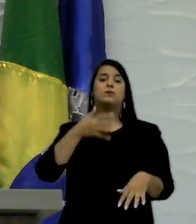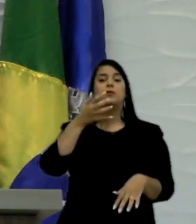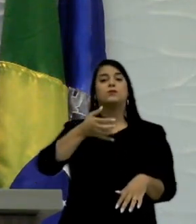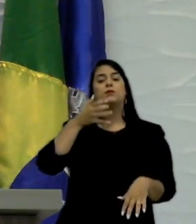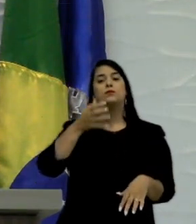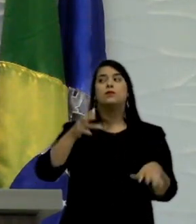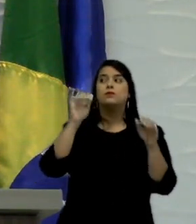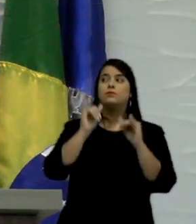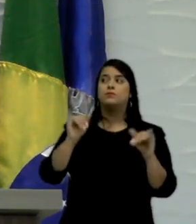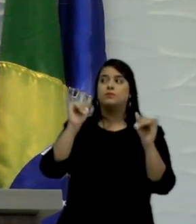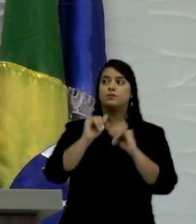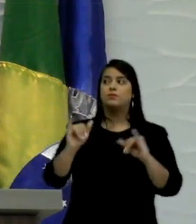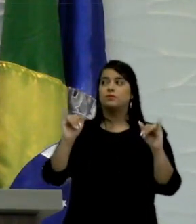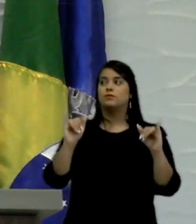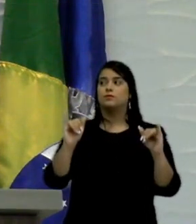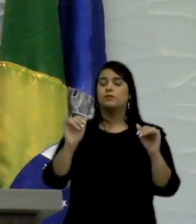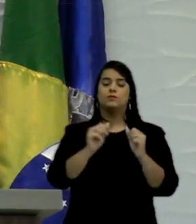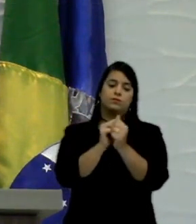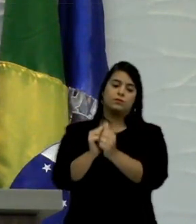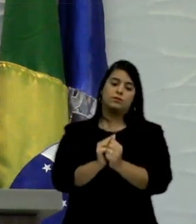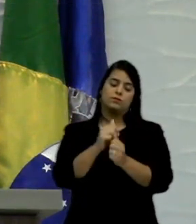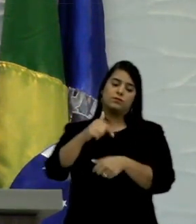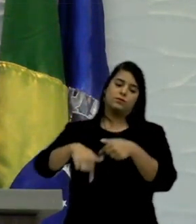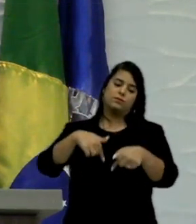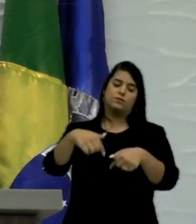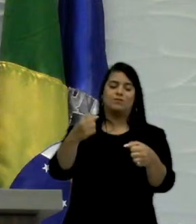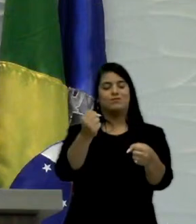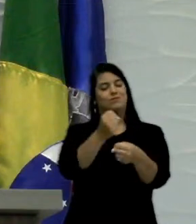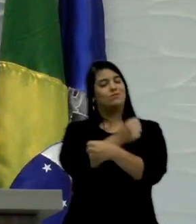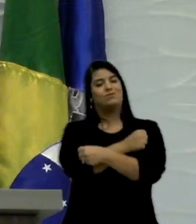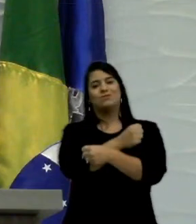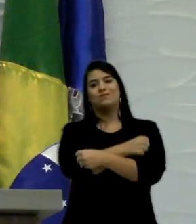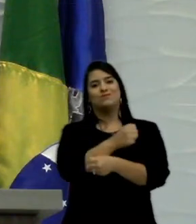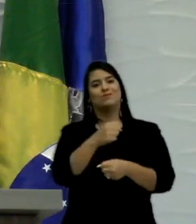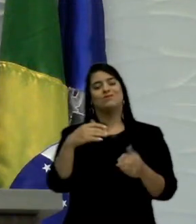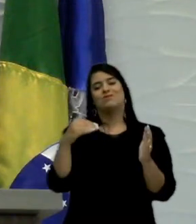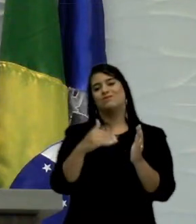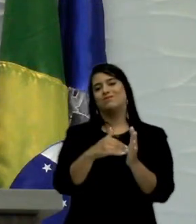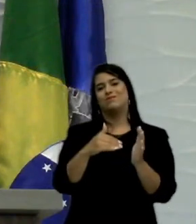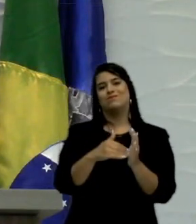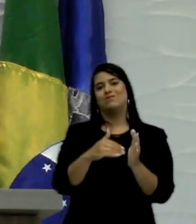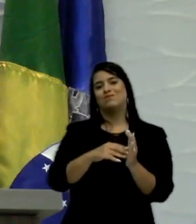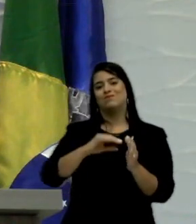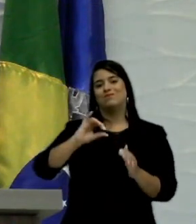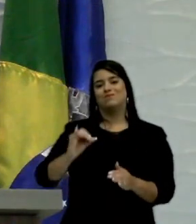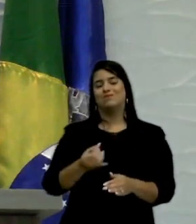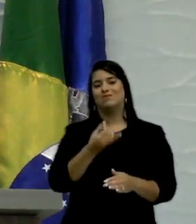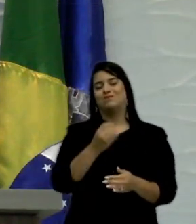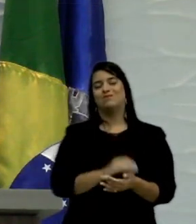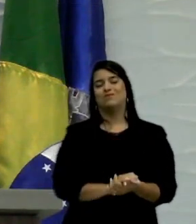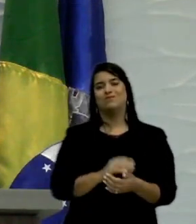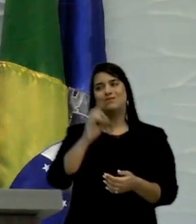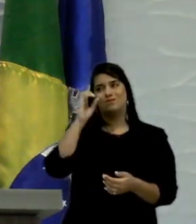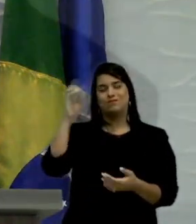dizendo que seguiremos firme na nossa luta. Um forte abraço e até um próximo momento, se Deus quiser.